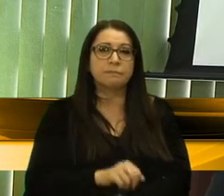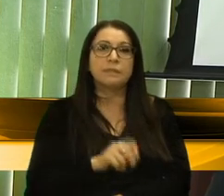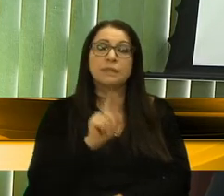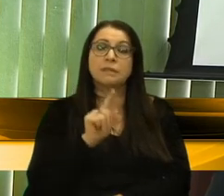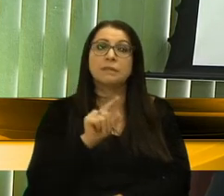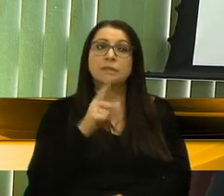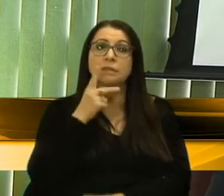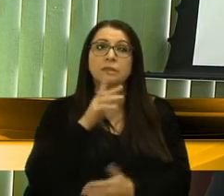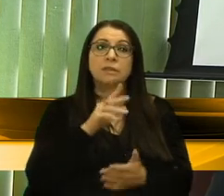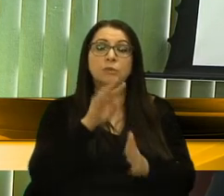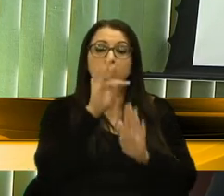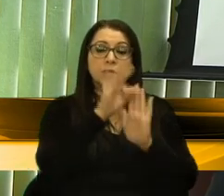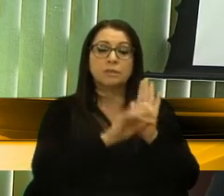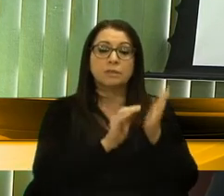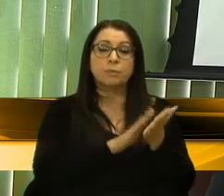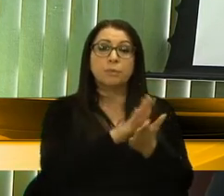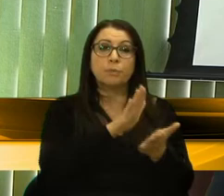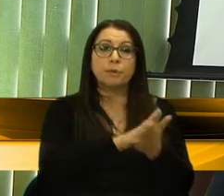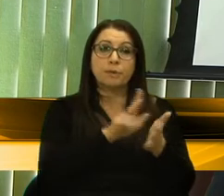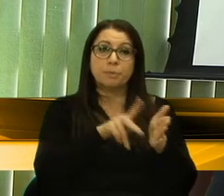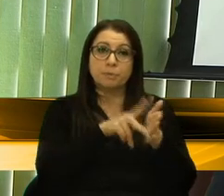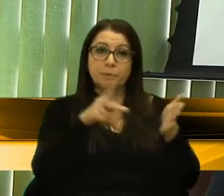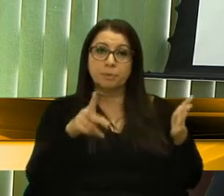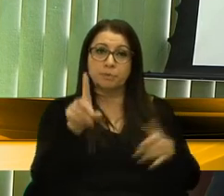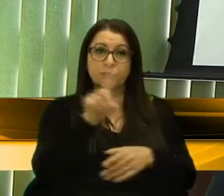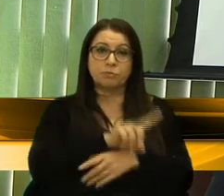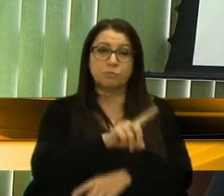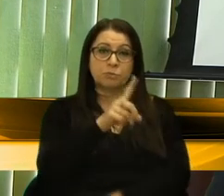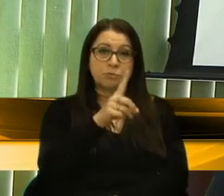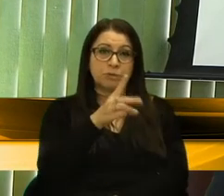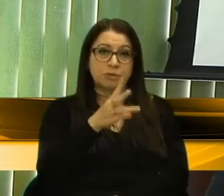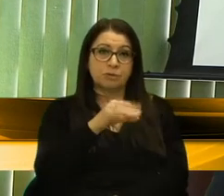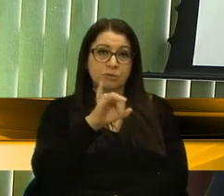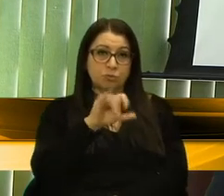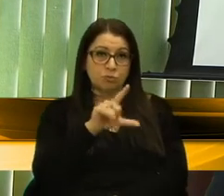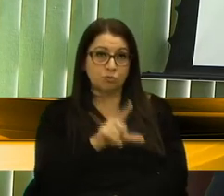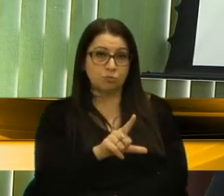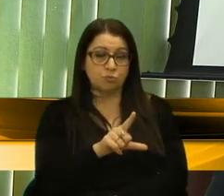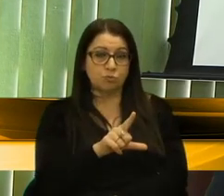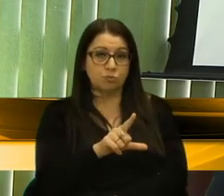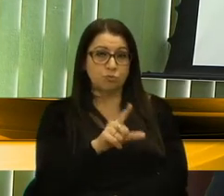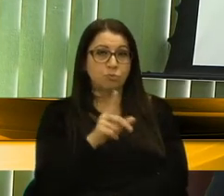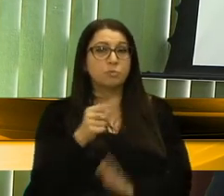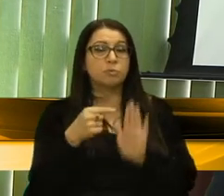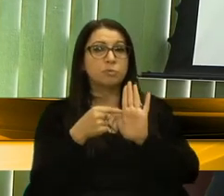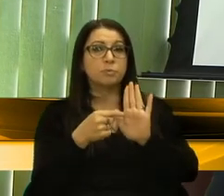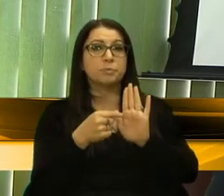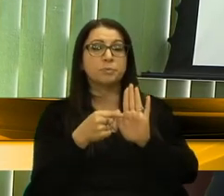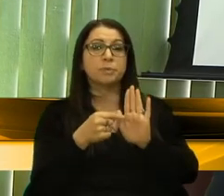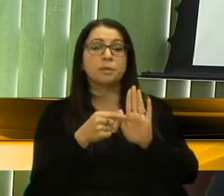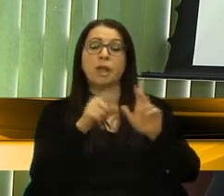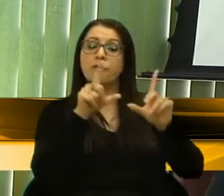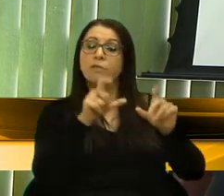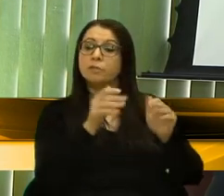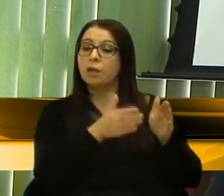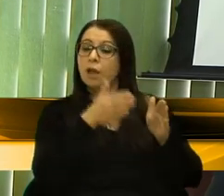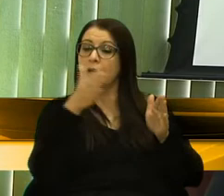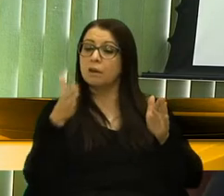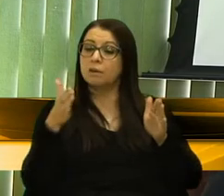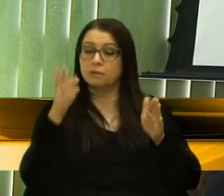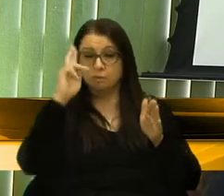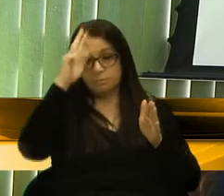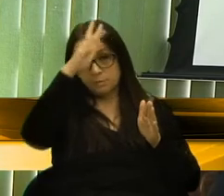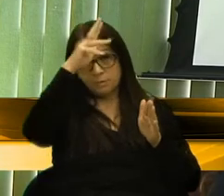matéria publicada pelo Jornal Pioneiro no dia 13 de julho, aparece posando ao lado do